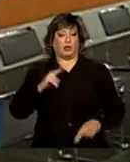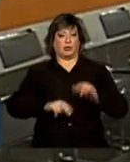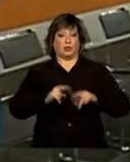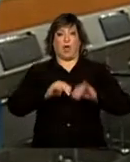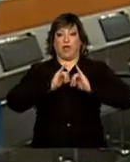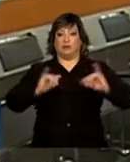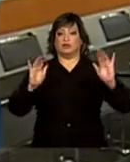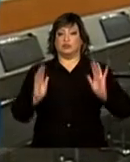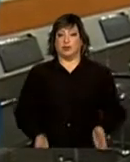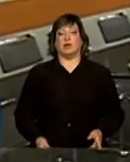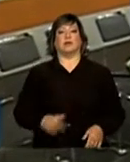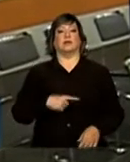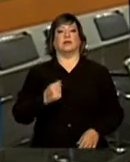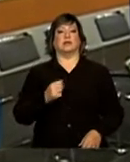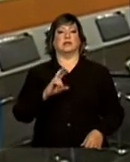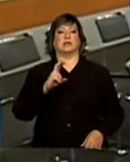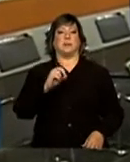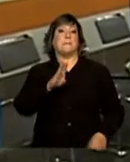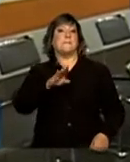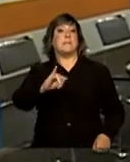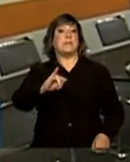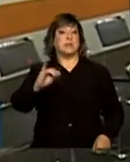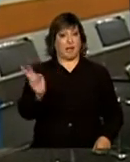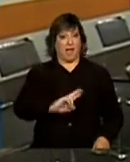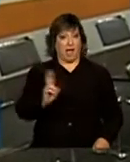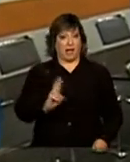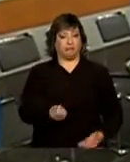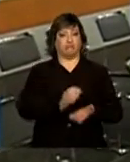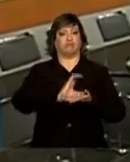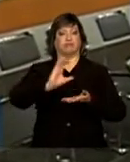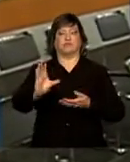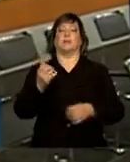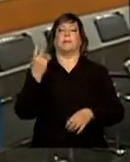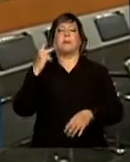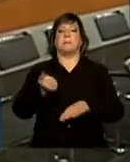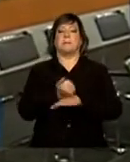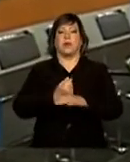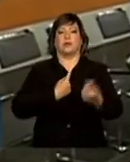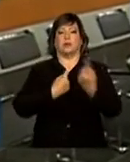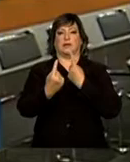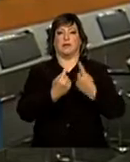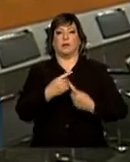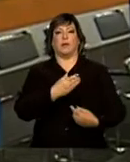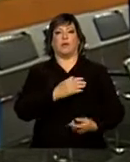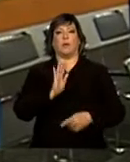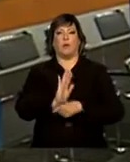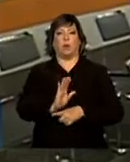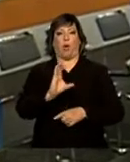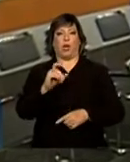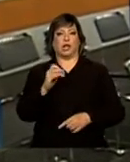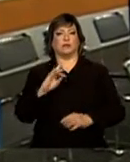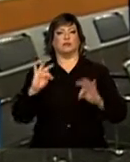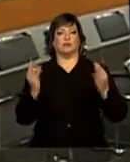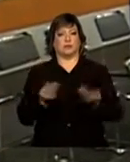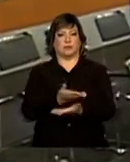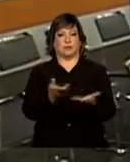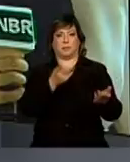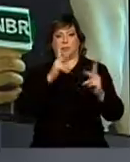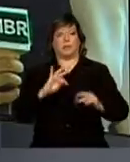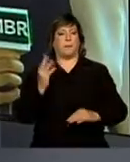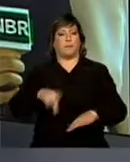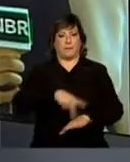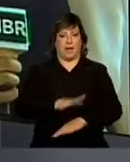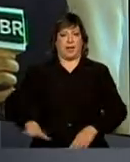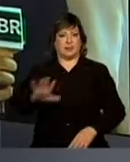prevê investimentos de 50 bilhões de reais para a melhoria do transporte público em todo o país. Carla.